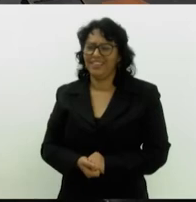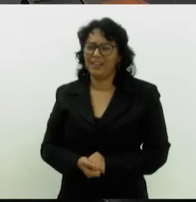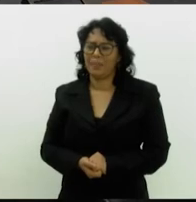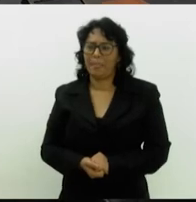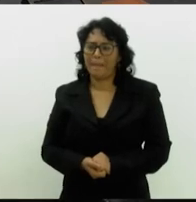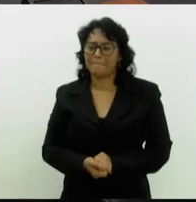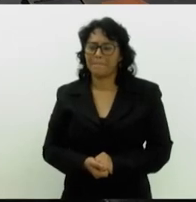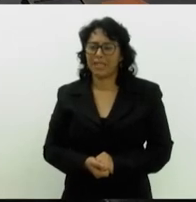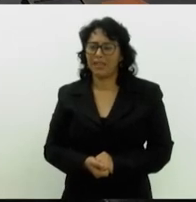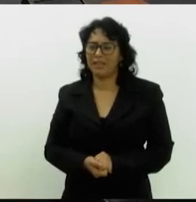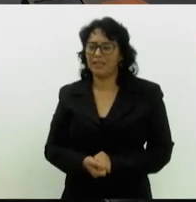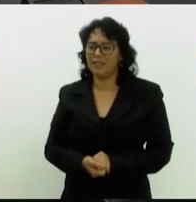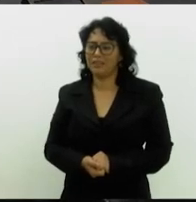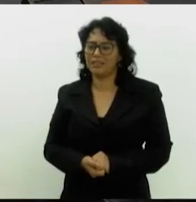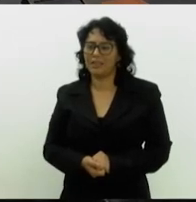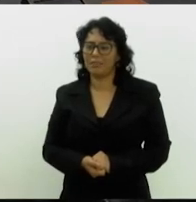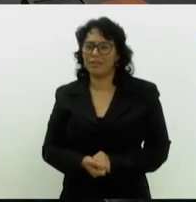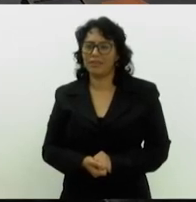Deputado Luis